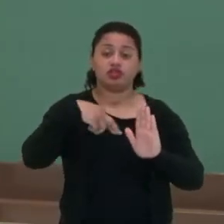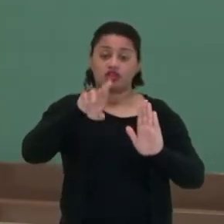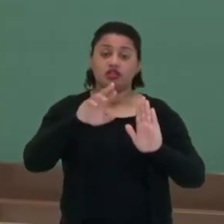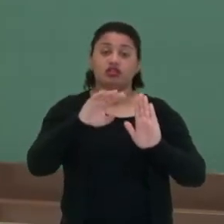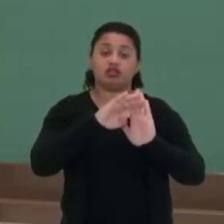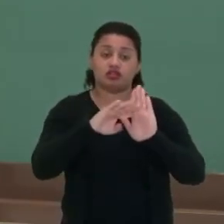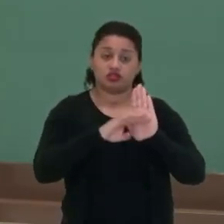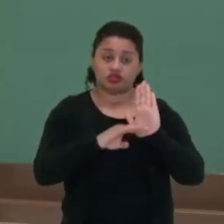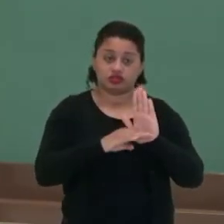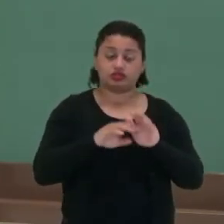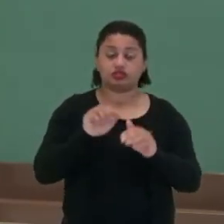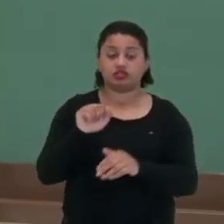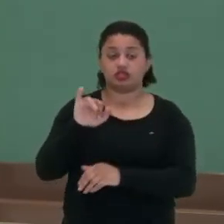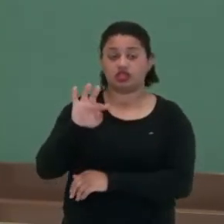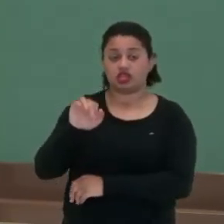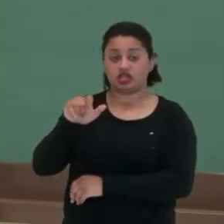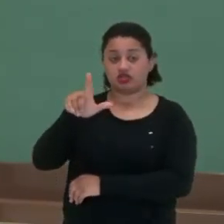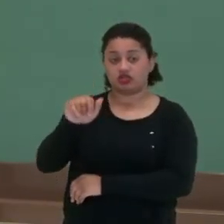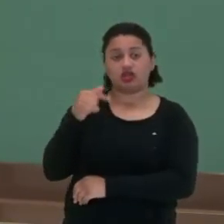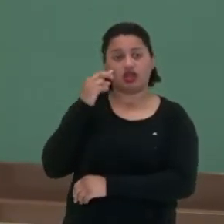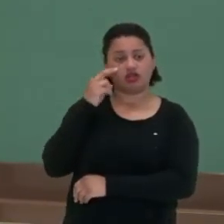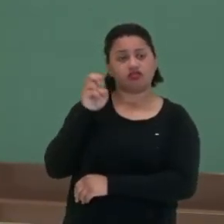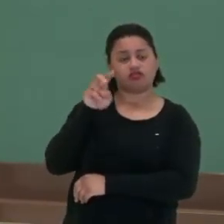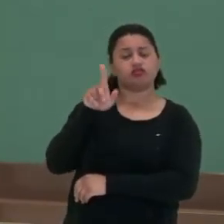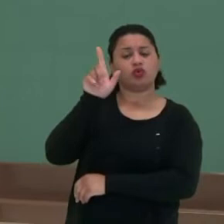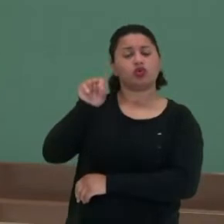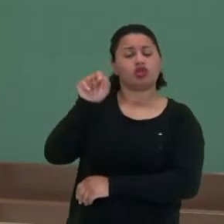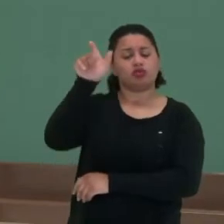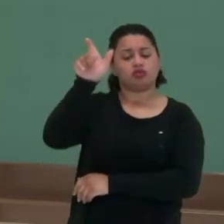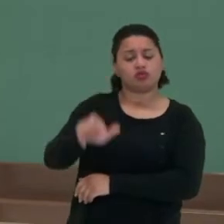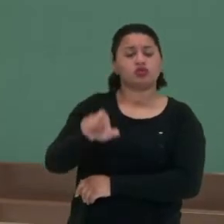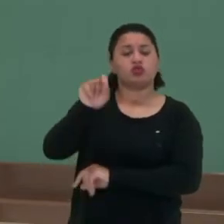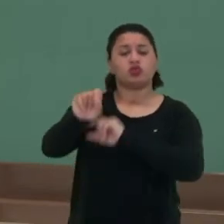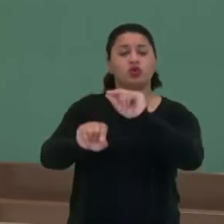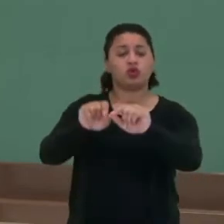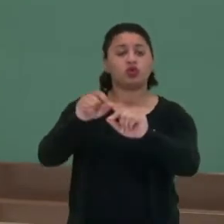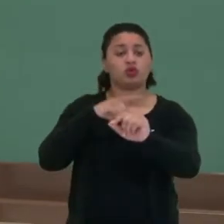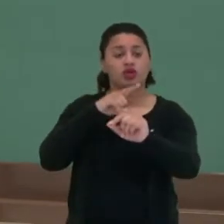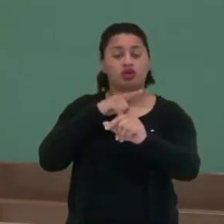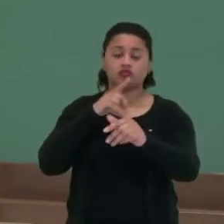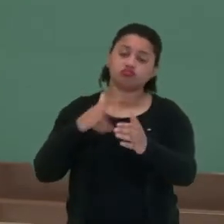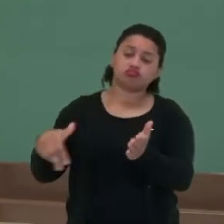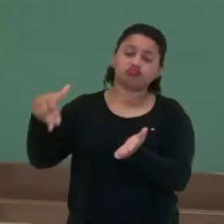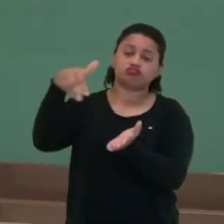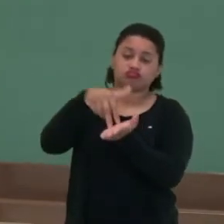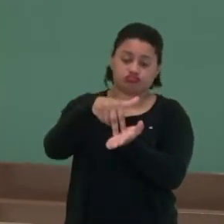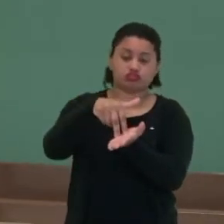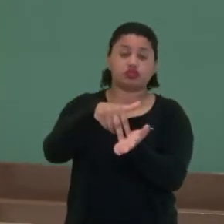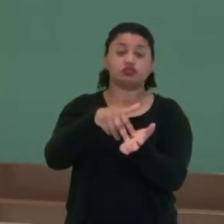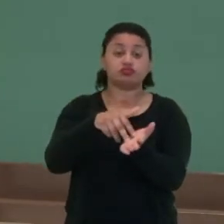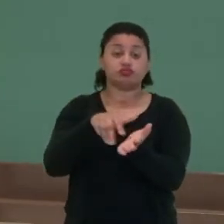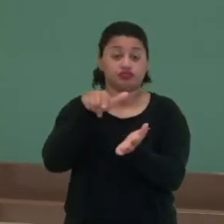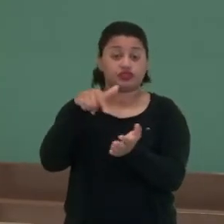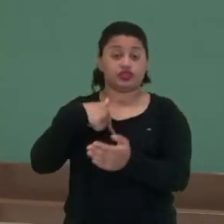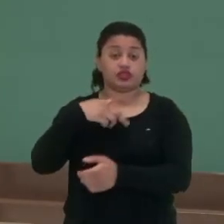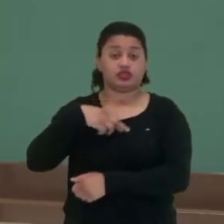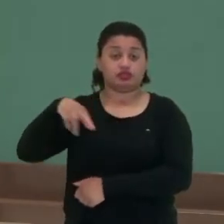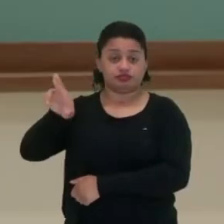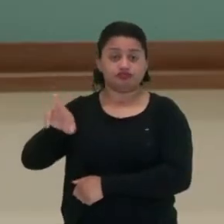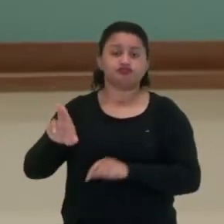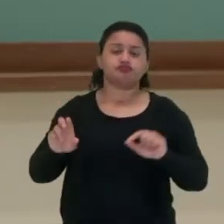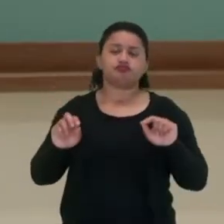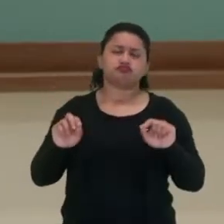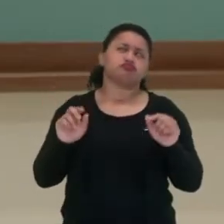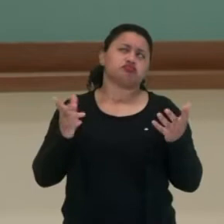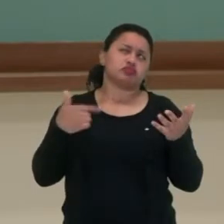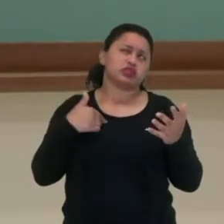Ele é visto entre os muçulmanos xiitas como líder que se encontra no mais alto posto de sua organização religiosa. É como se